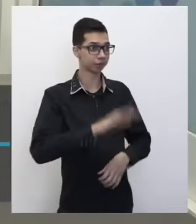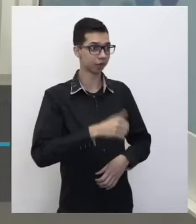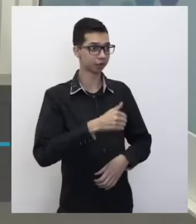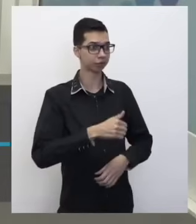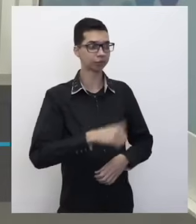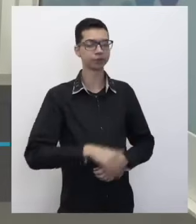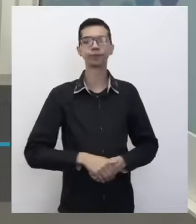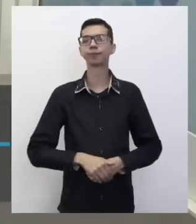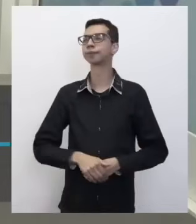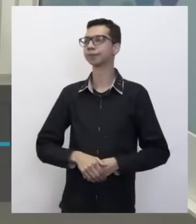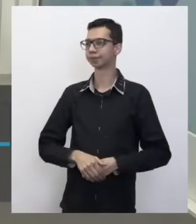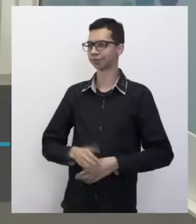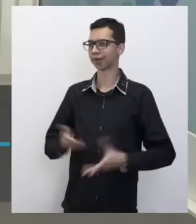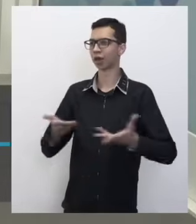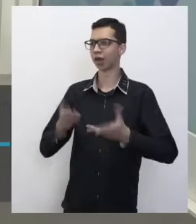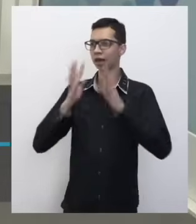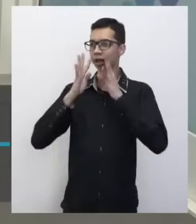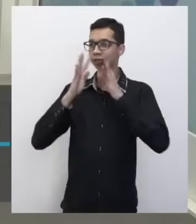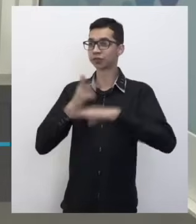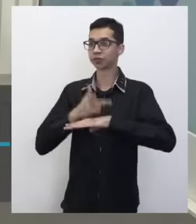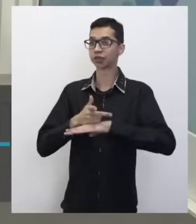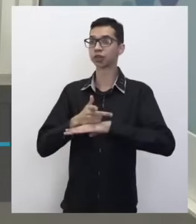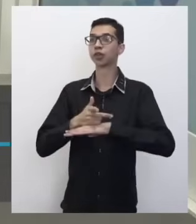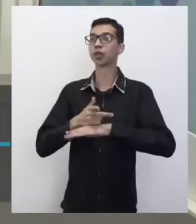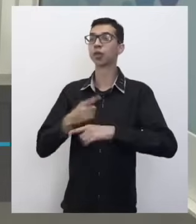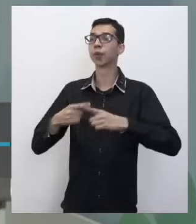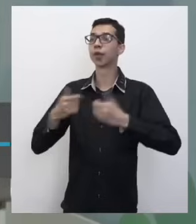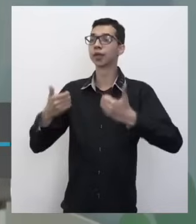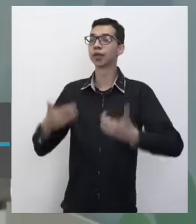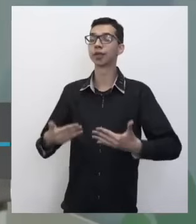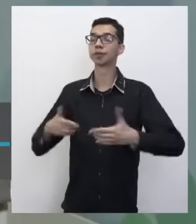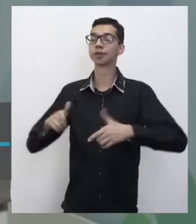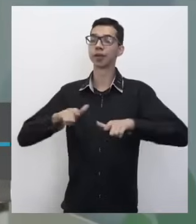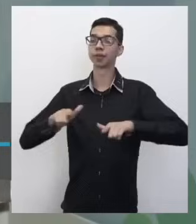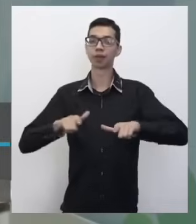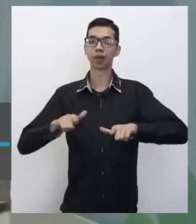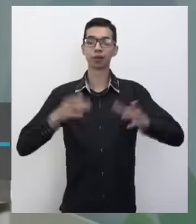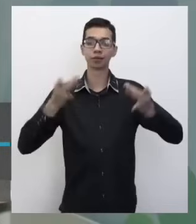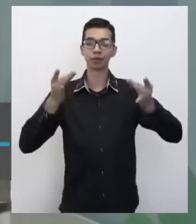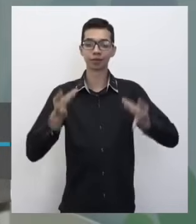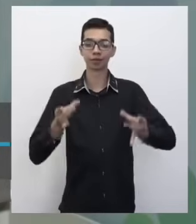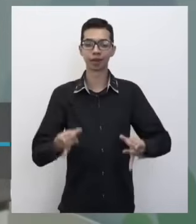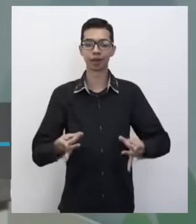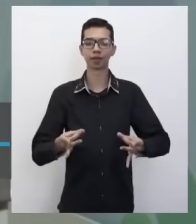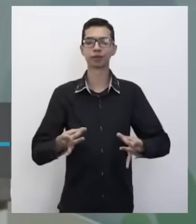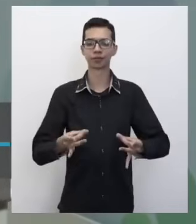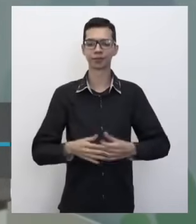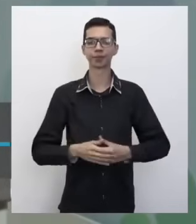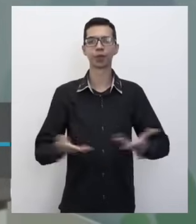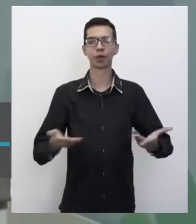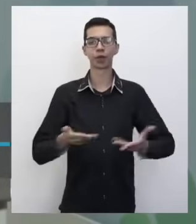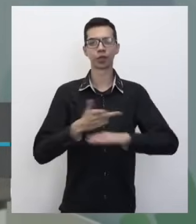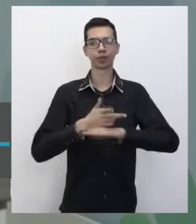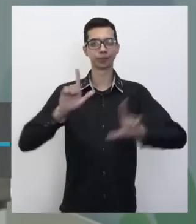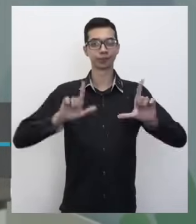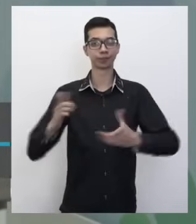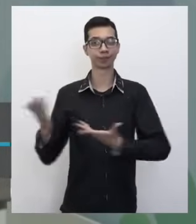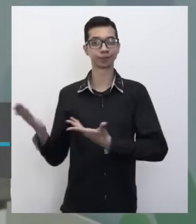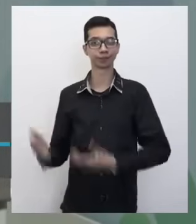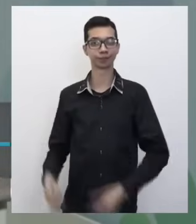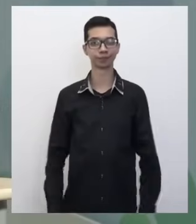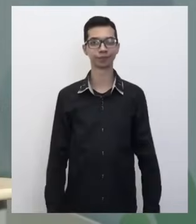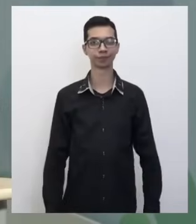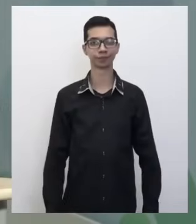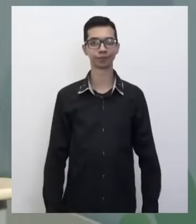do IMET, né, que ele fala sobre um pouco mais do trabalho do IMET. Então vamos acompanhar aí na tela com vocês aí.